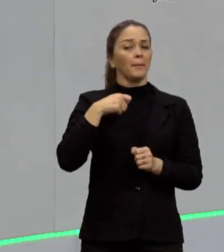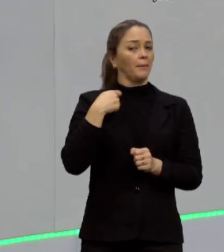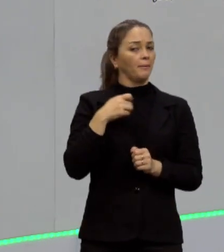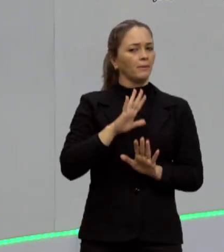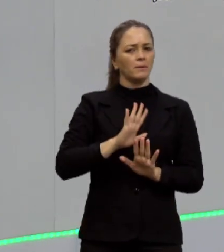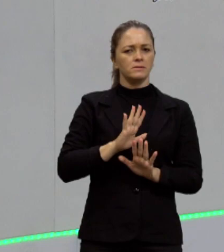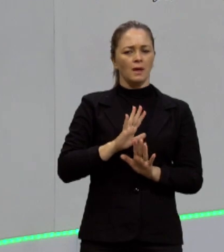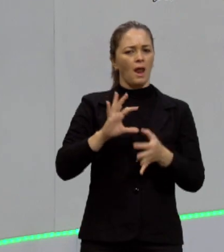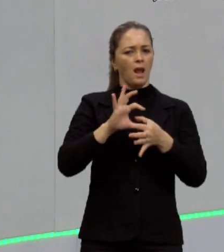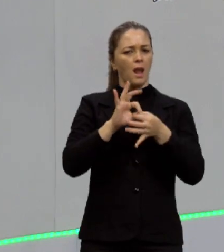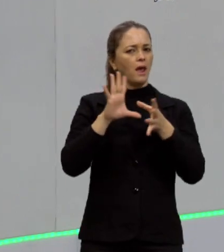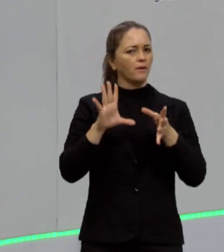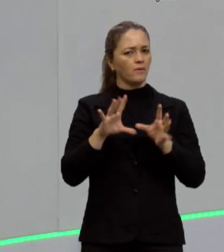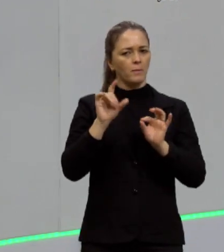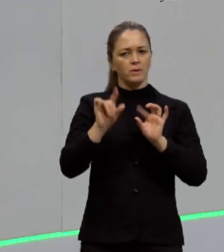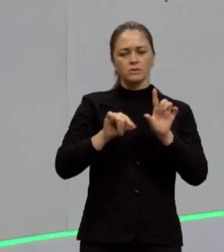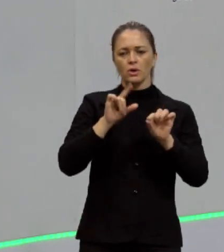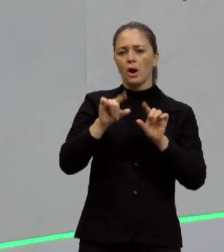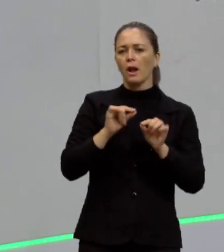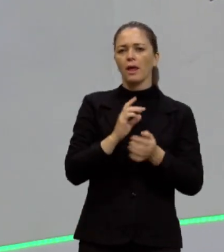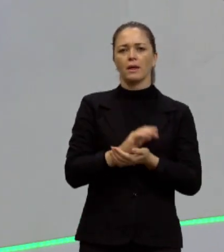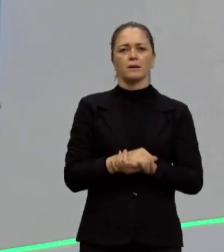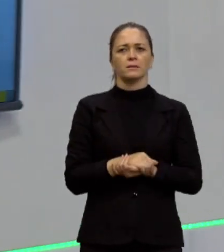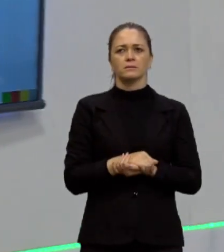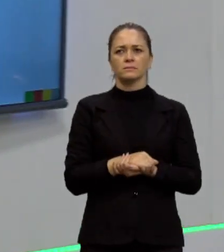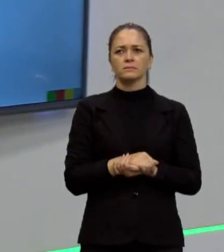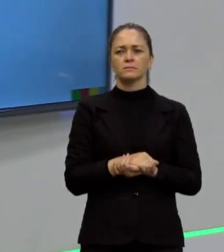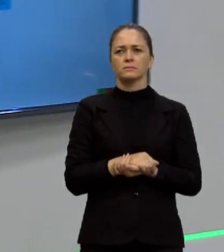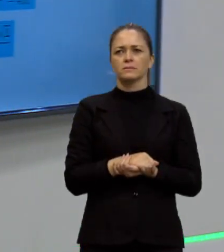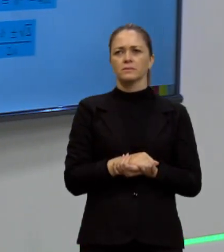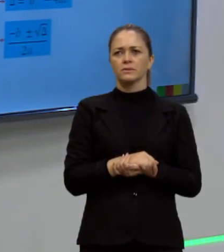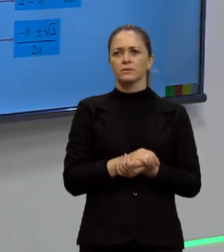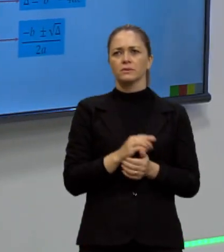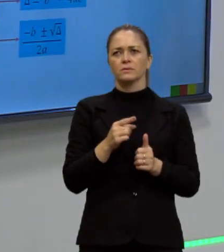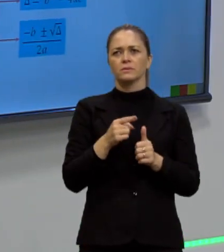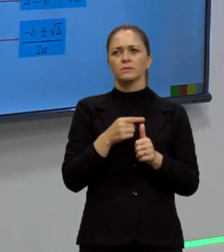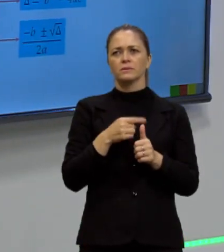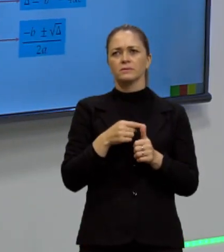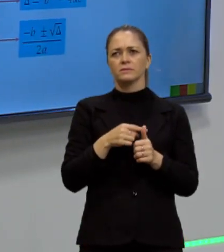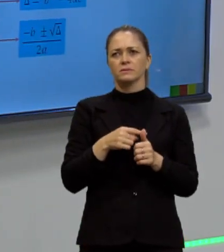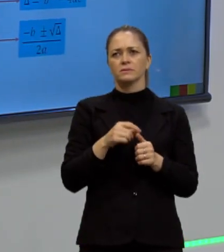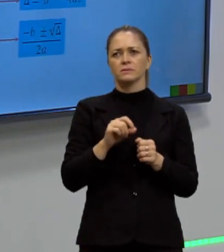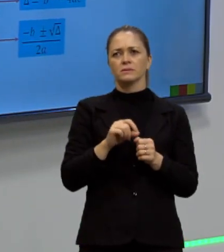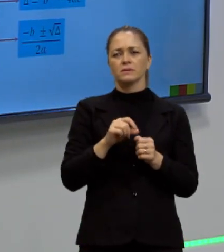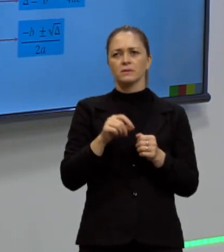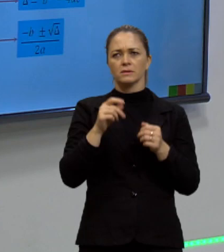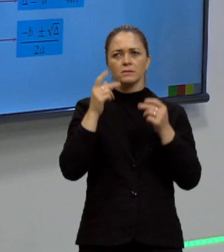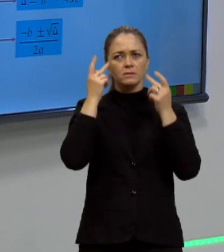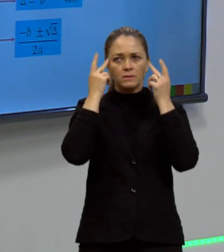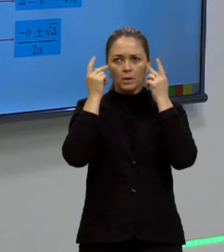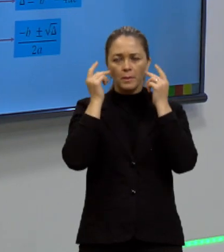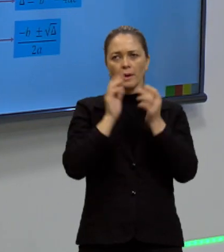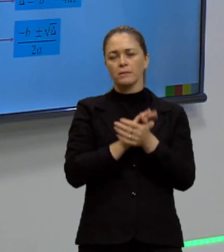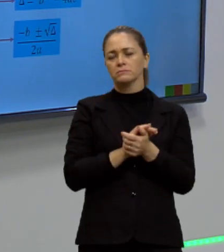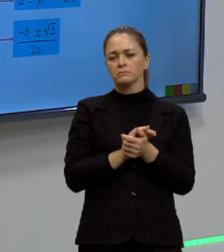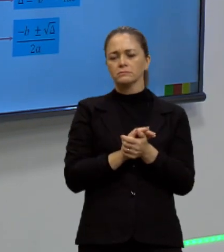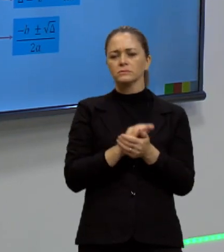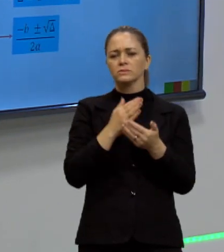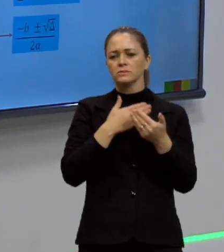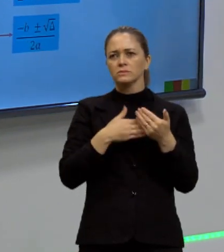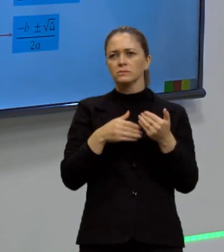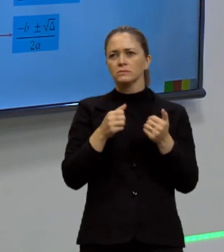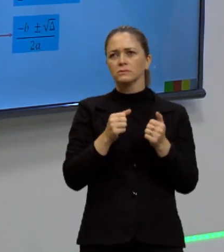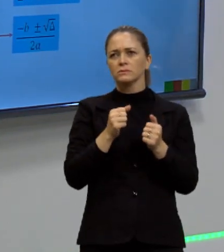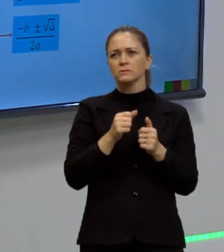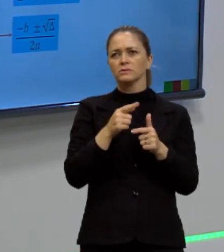obrigatório. Eu posso fazer. Ó, a primeira, por exemplo, que nós fizemos toda ela. Toda ela é divisível por